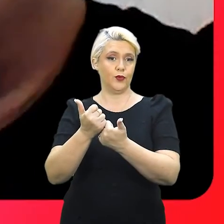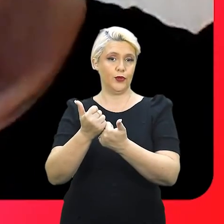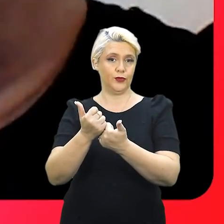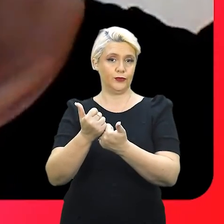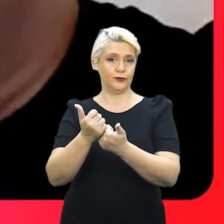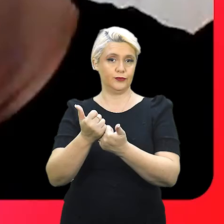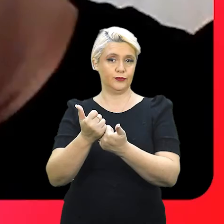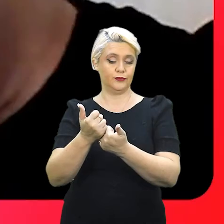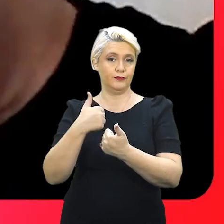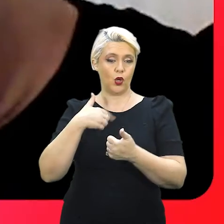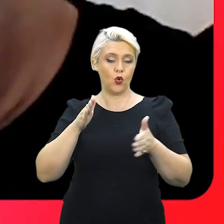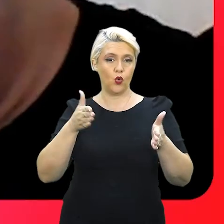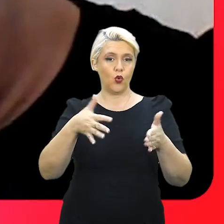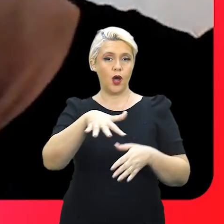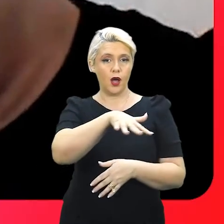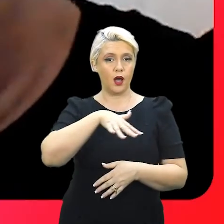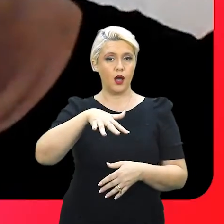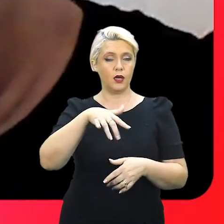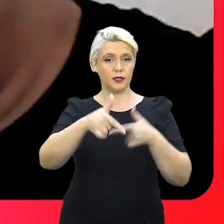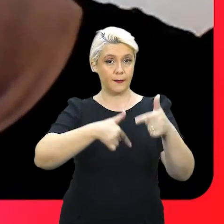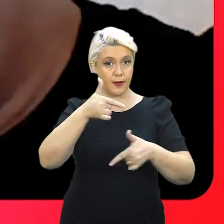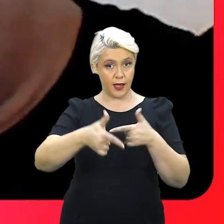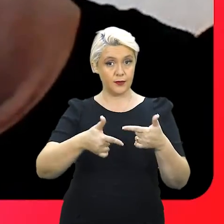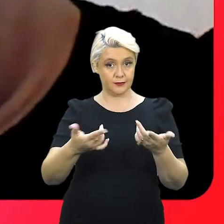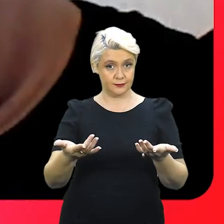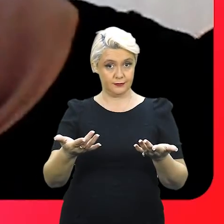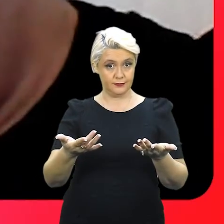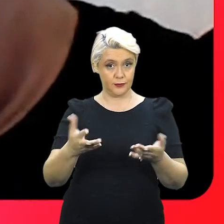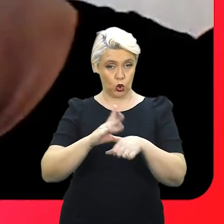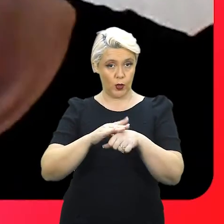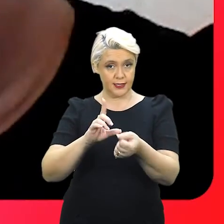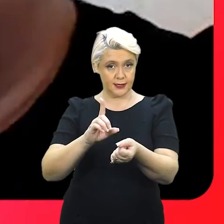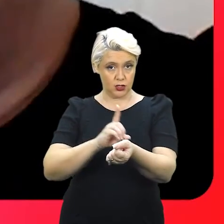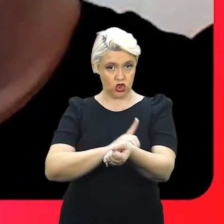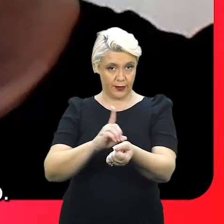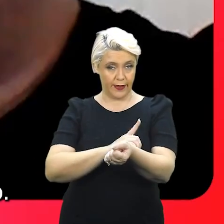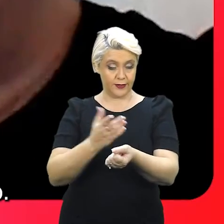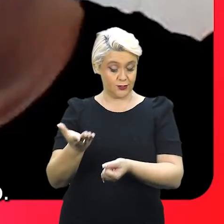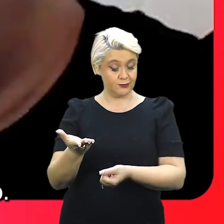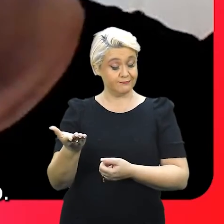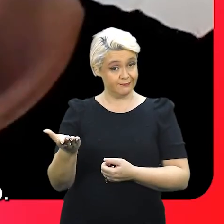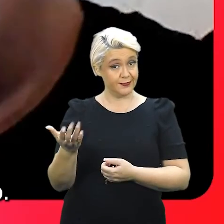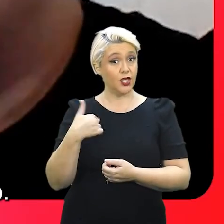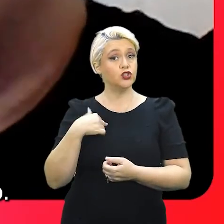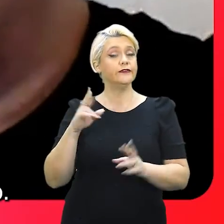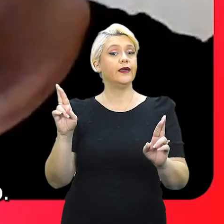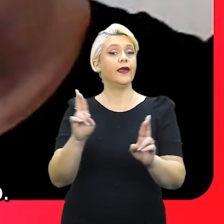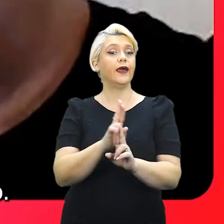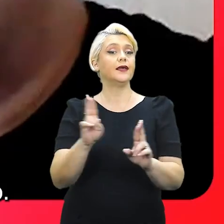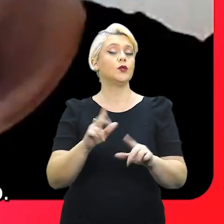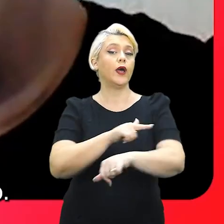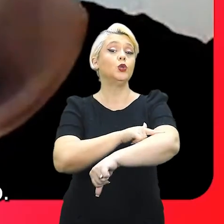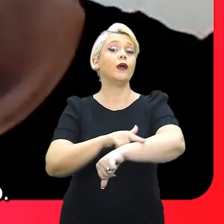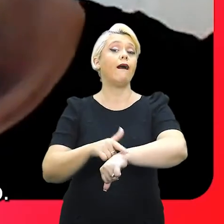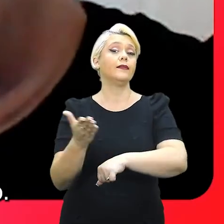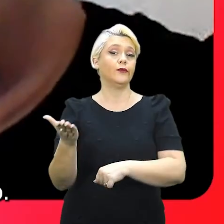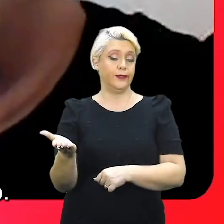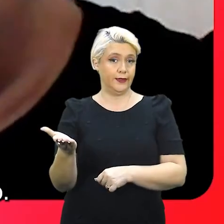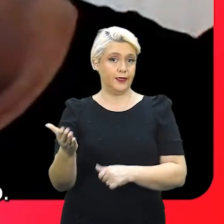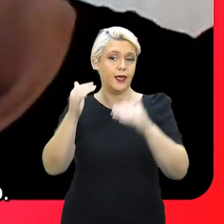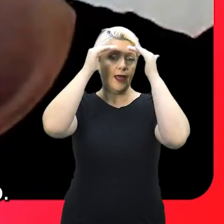essa minha finalidade, essa minha causa chamada diabetes, Eu tive uma relação republicana com